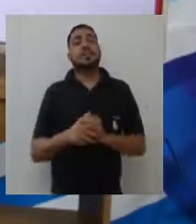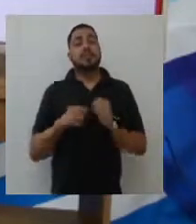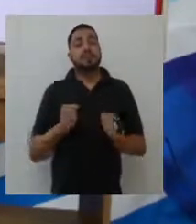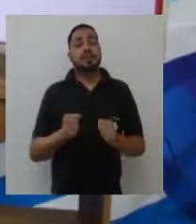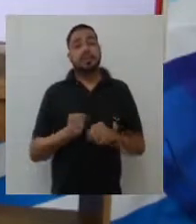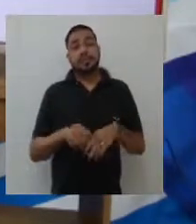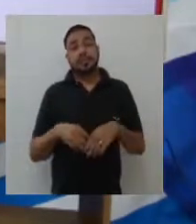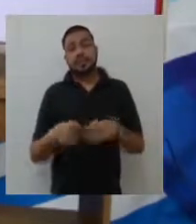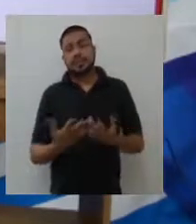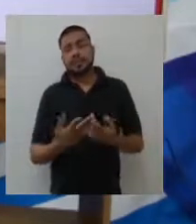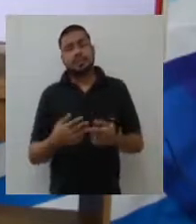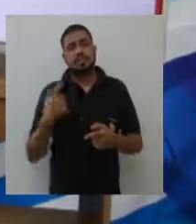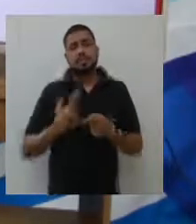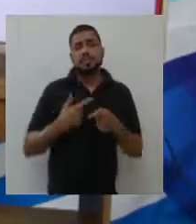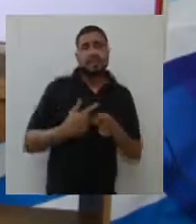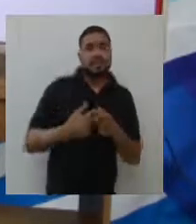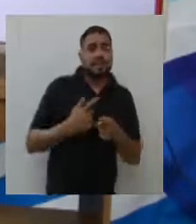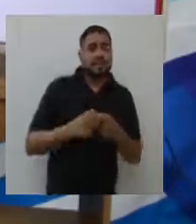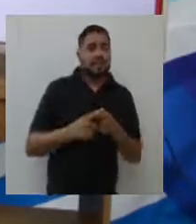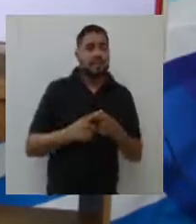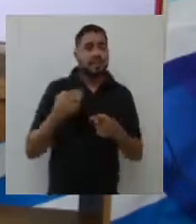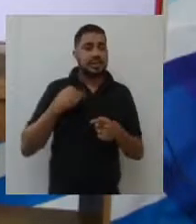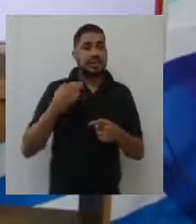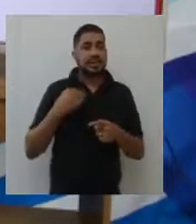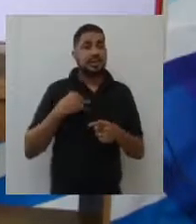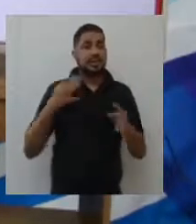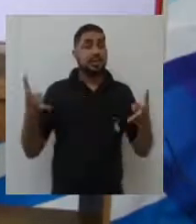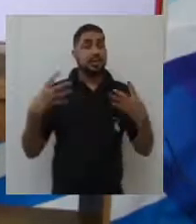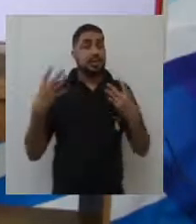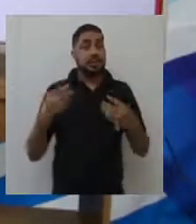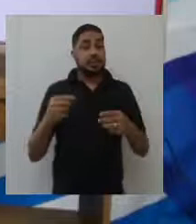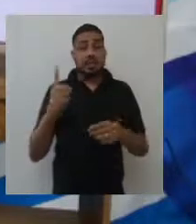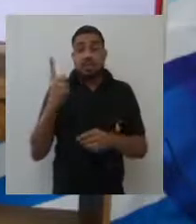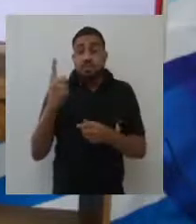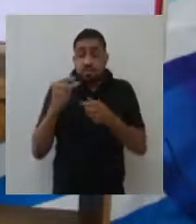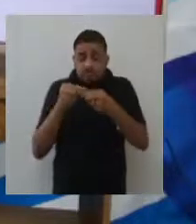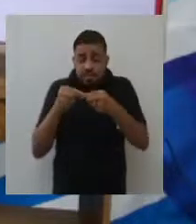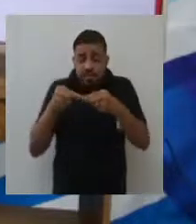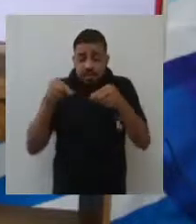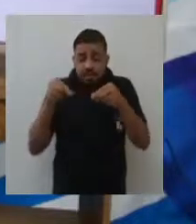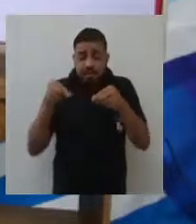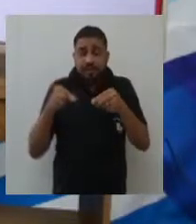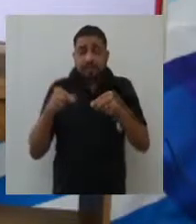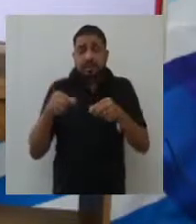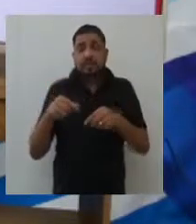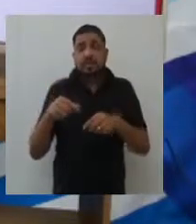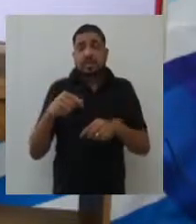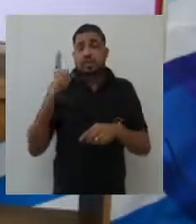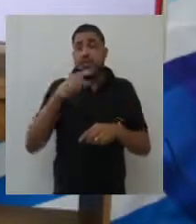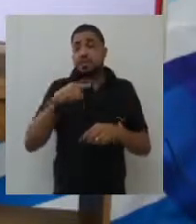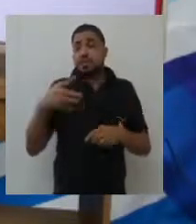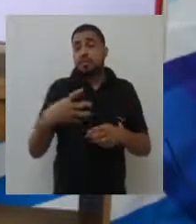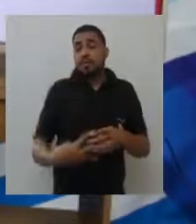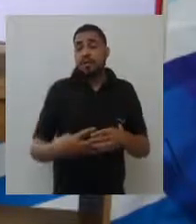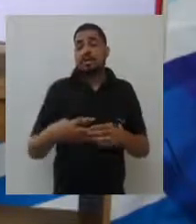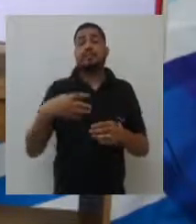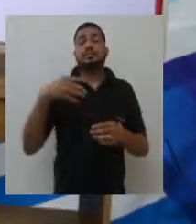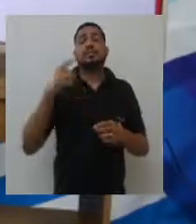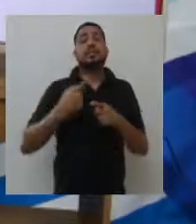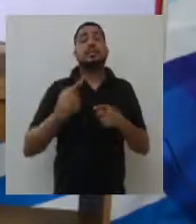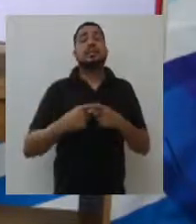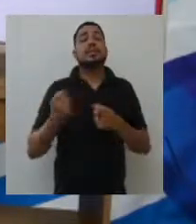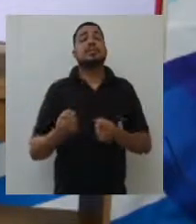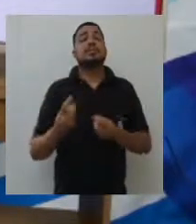formar. E por que eu chamei muita atenção para um bagaço de 1/4 de laranja? Porque essa quantidade se